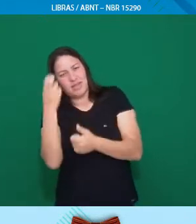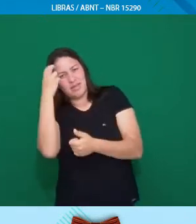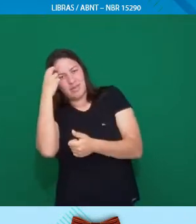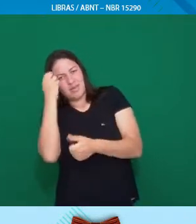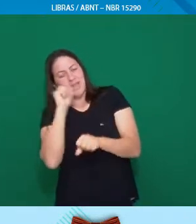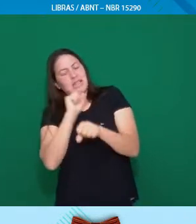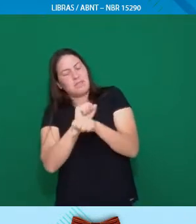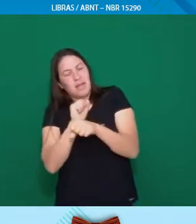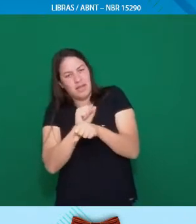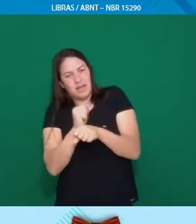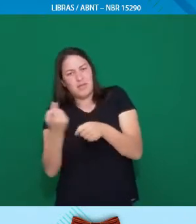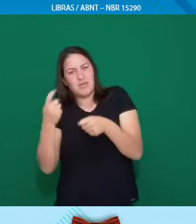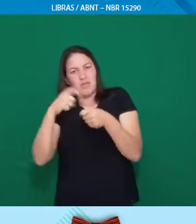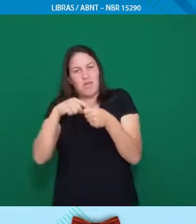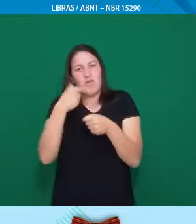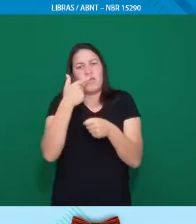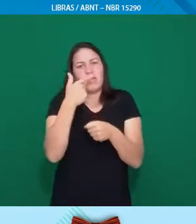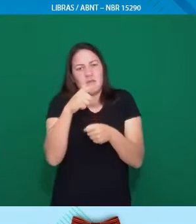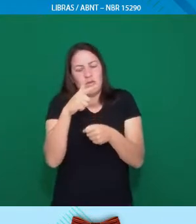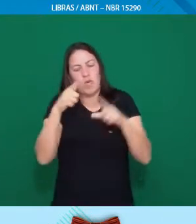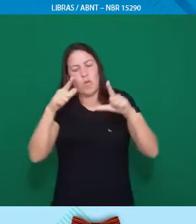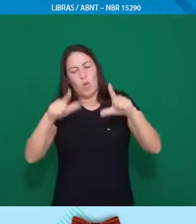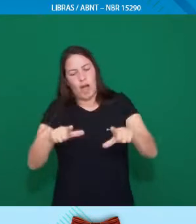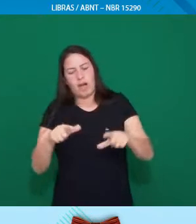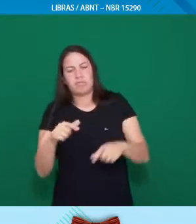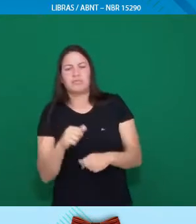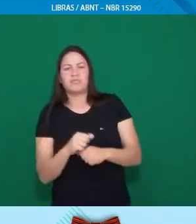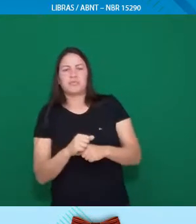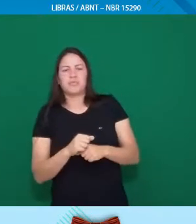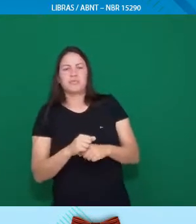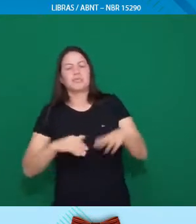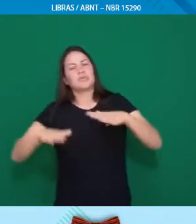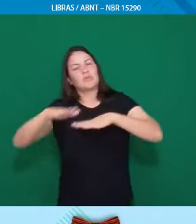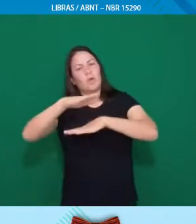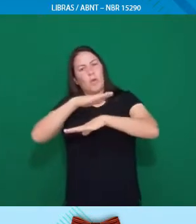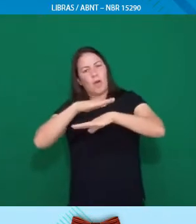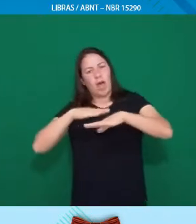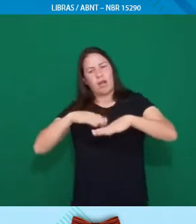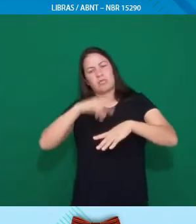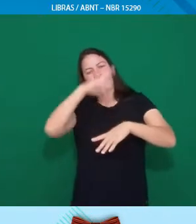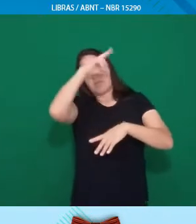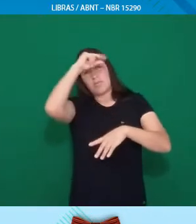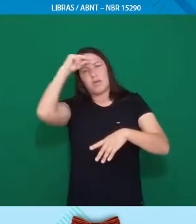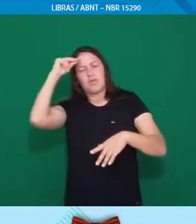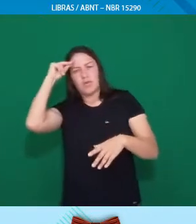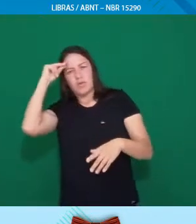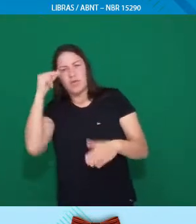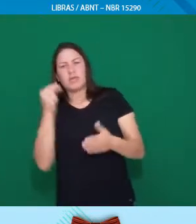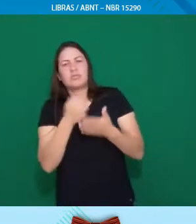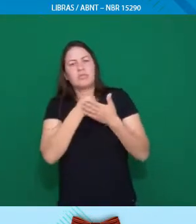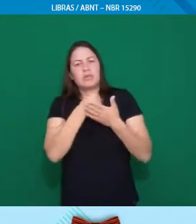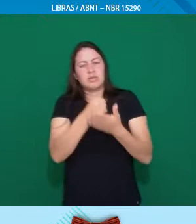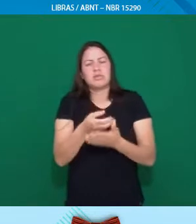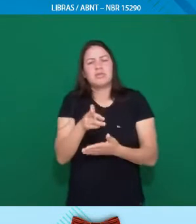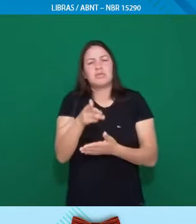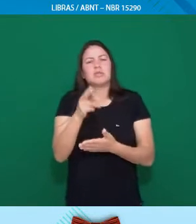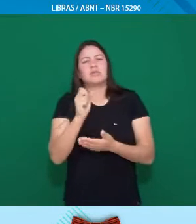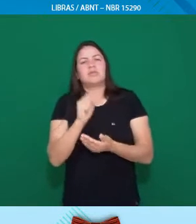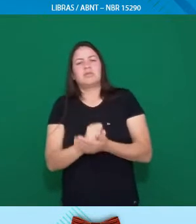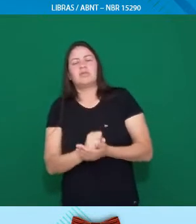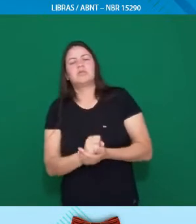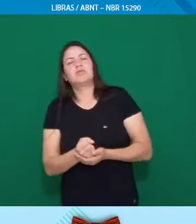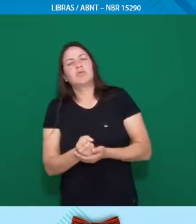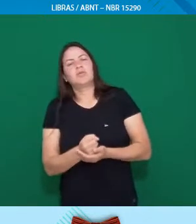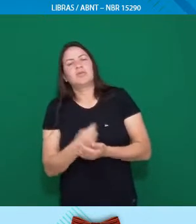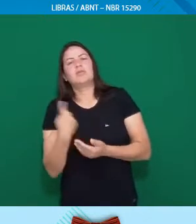Fundação Cultural Espero que tão logo você volta ocupada novo o espaço público aí possa contribuir efetivamente como eu sei que